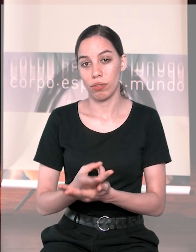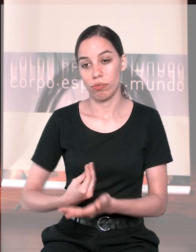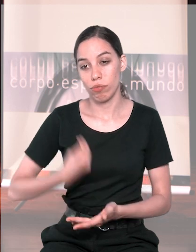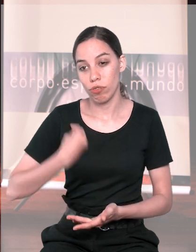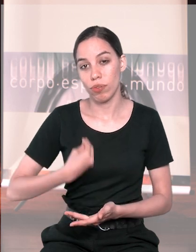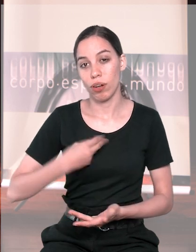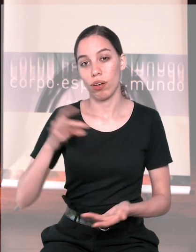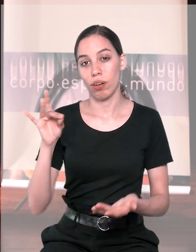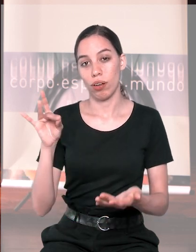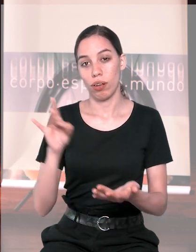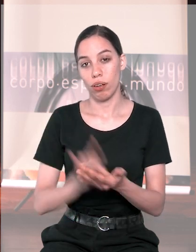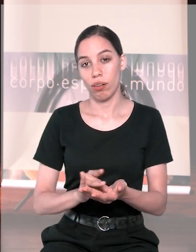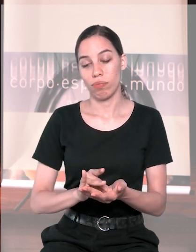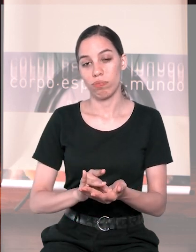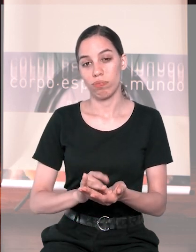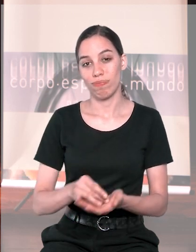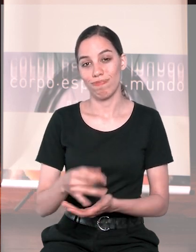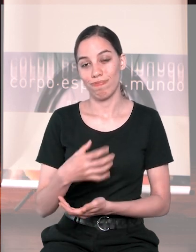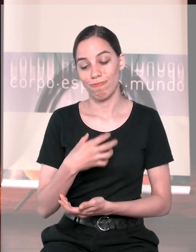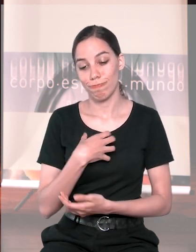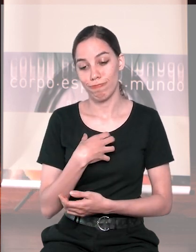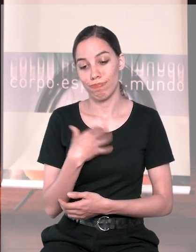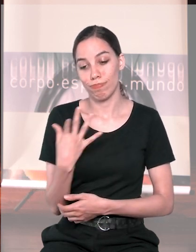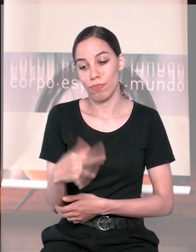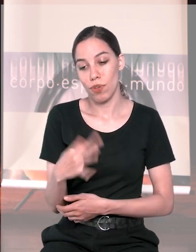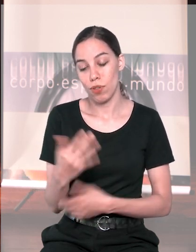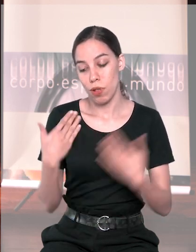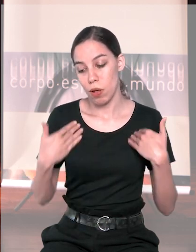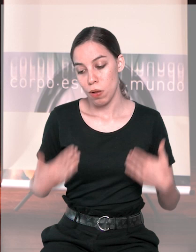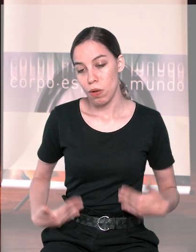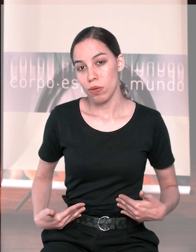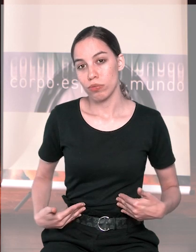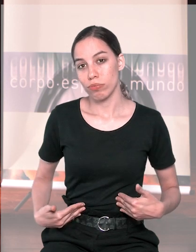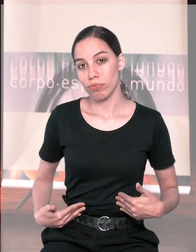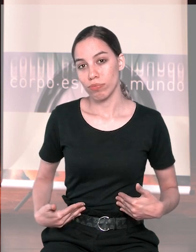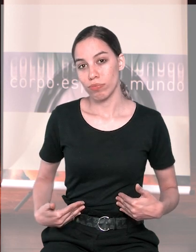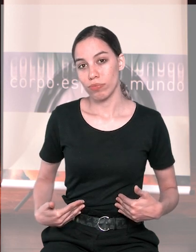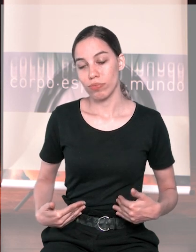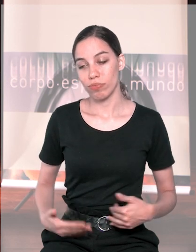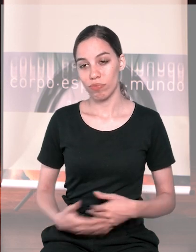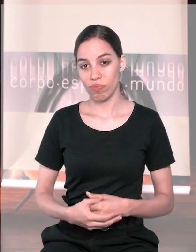que vivendo estamos para doer, estamos doendo. Esse doendo é o corpo que grita.